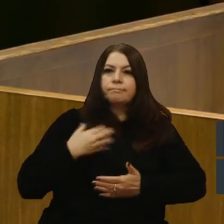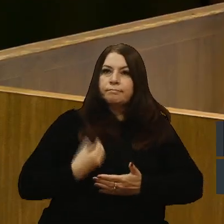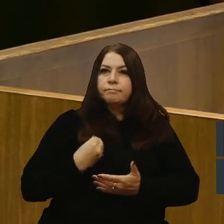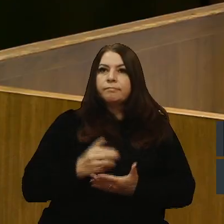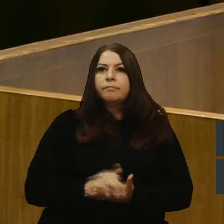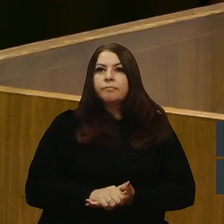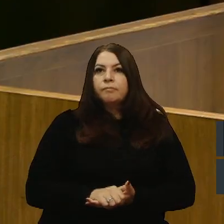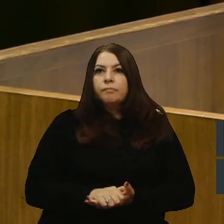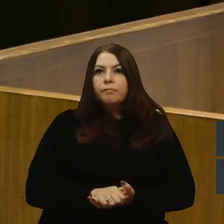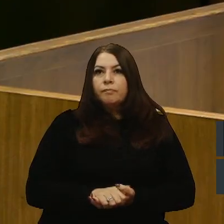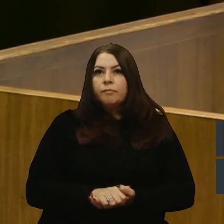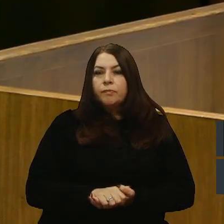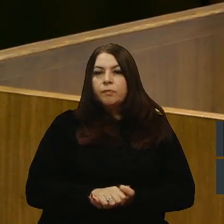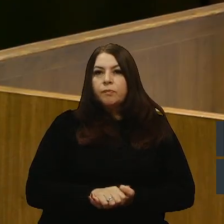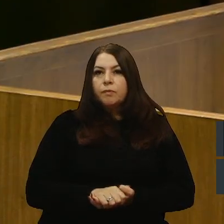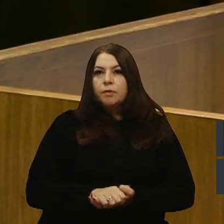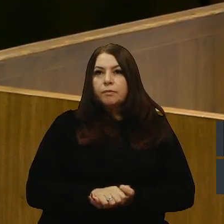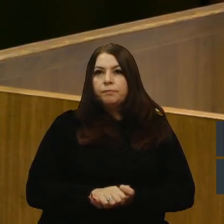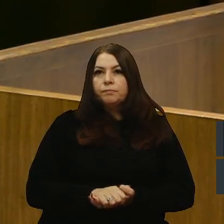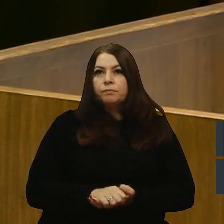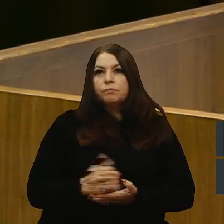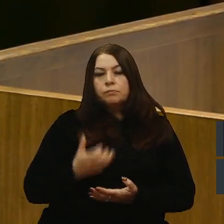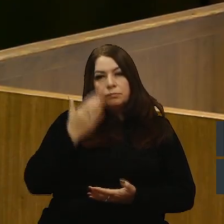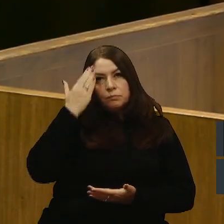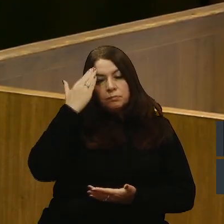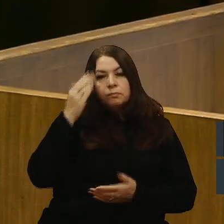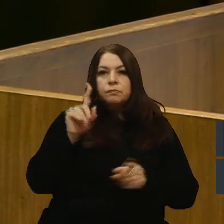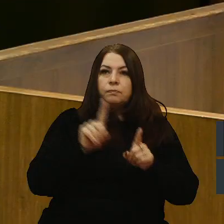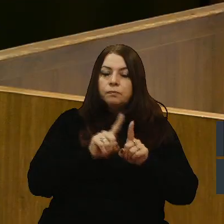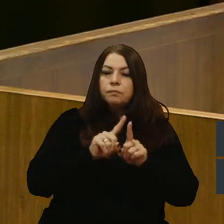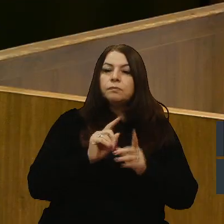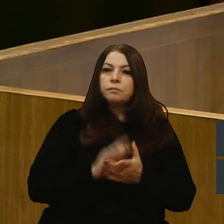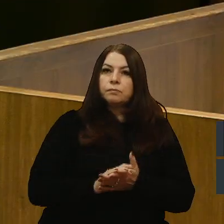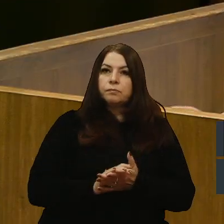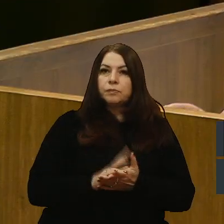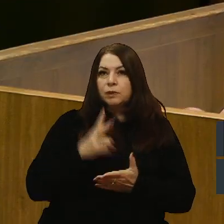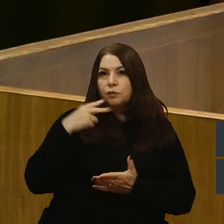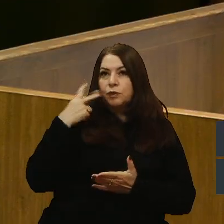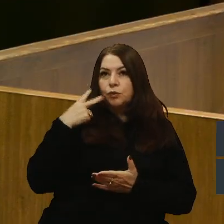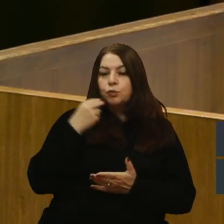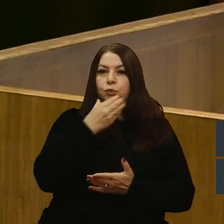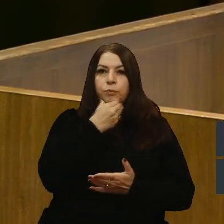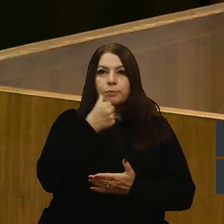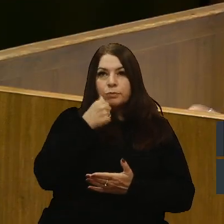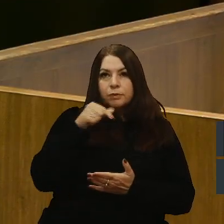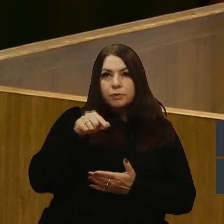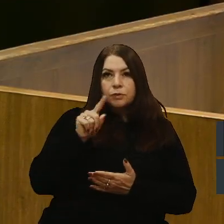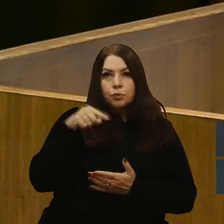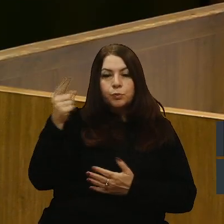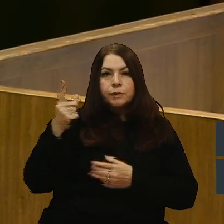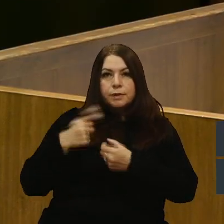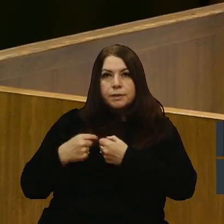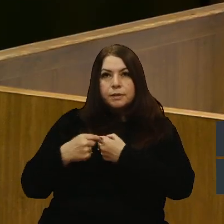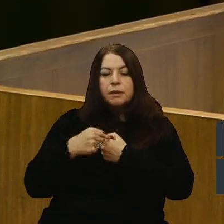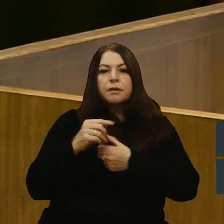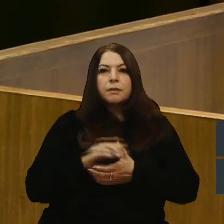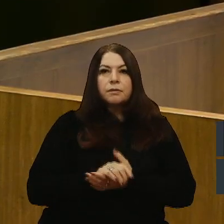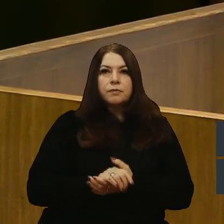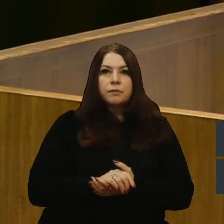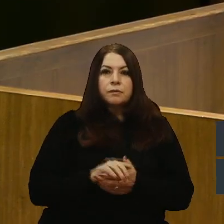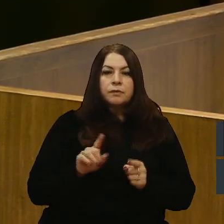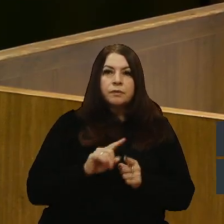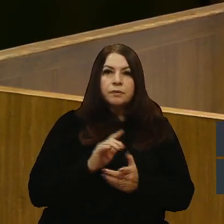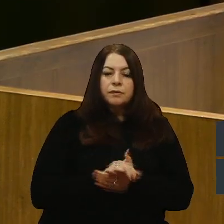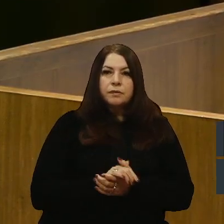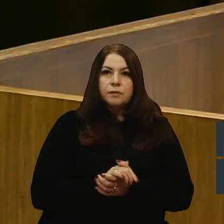vida. Eu quero agradecer também os vereadores e vereadoras de outras cidades que